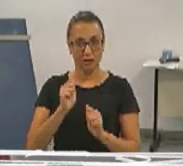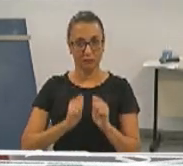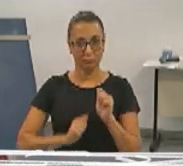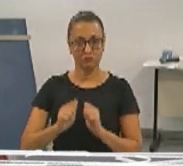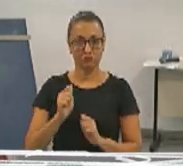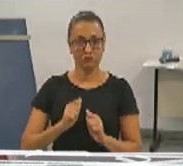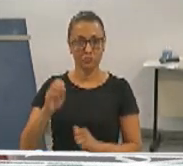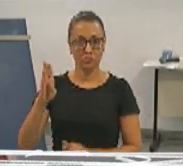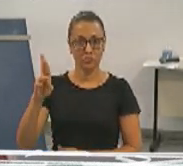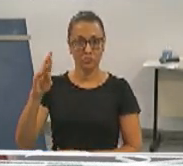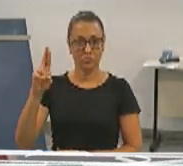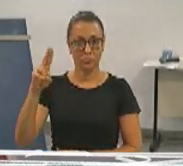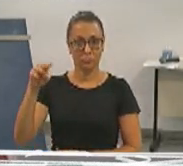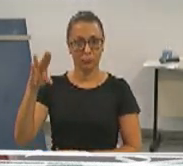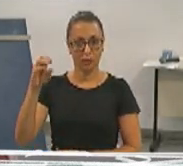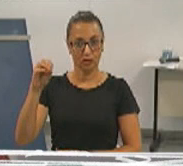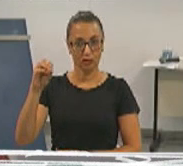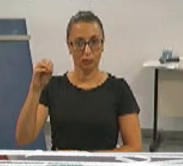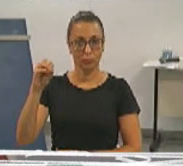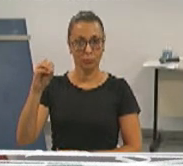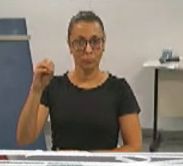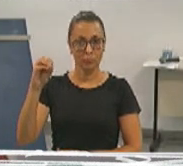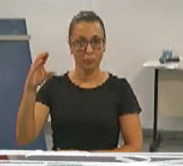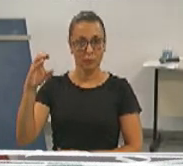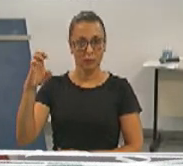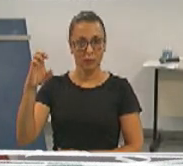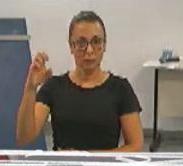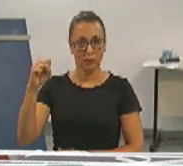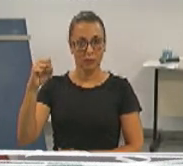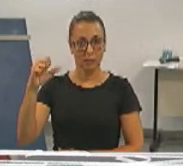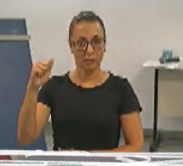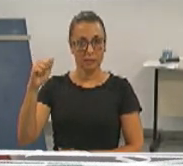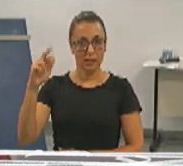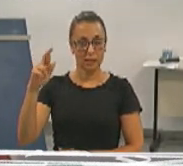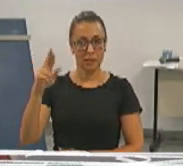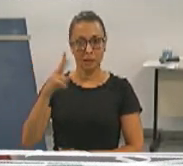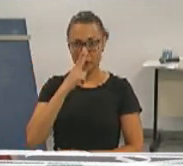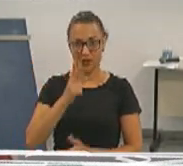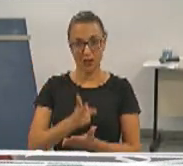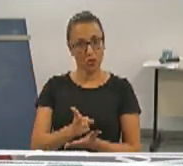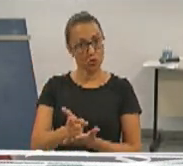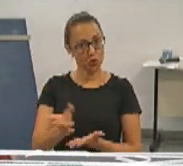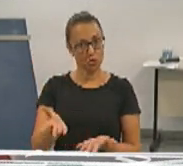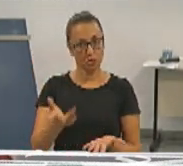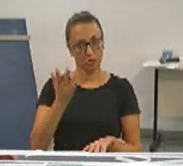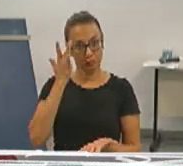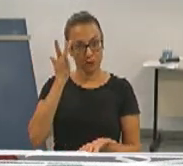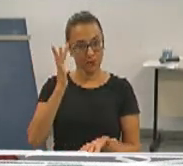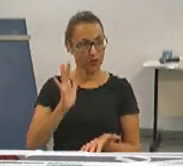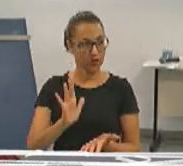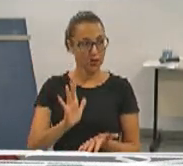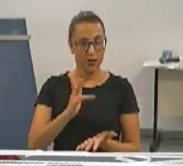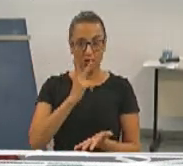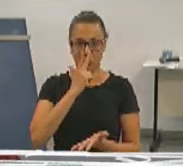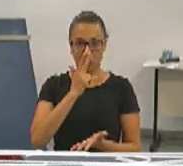administrativo Bruno César Pontini, talvez, FCA e